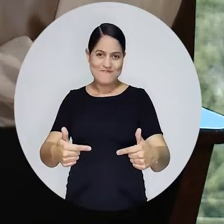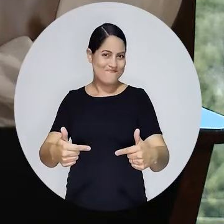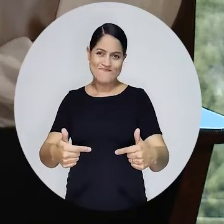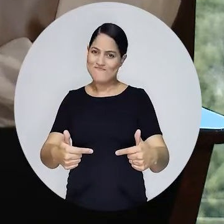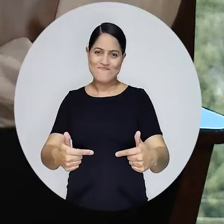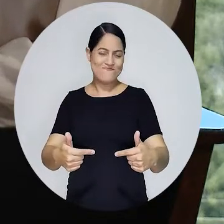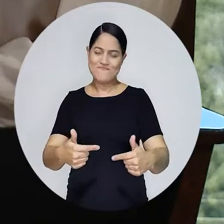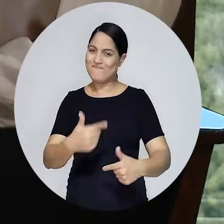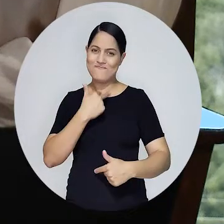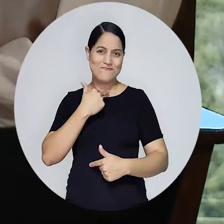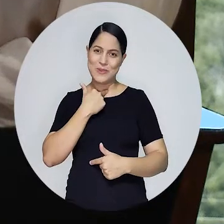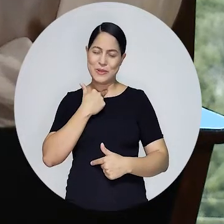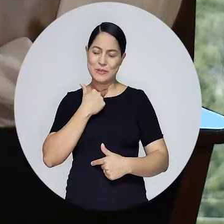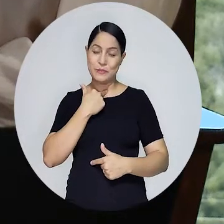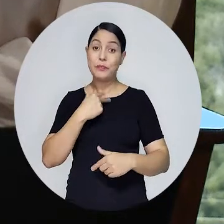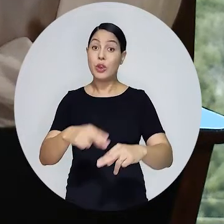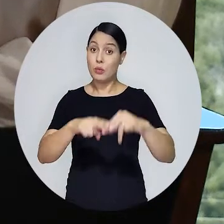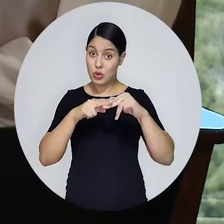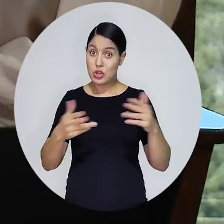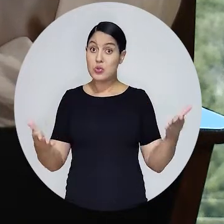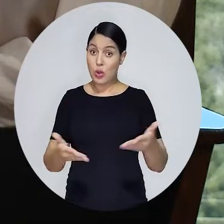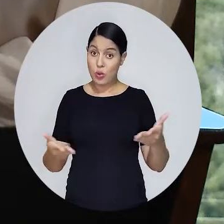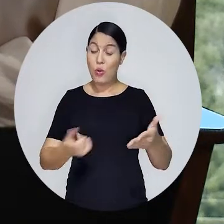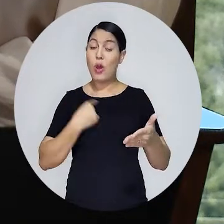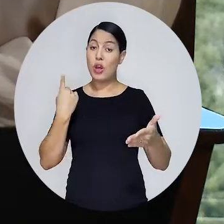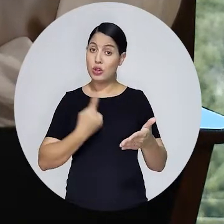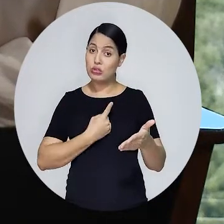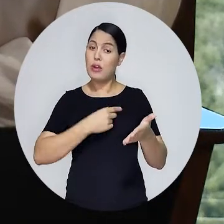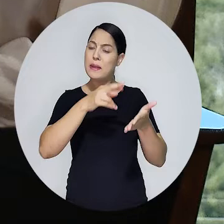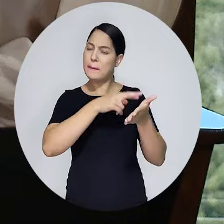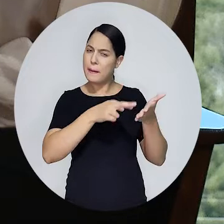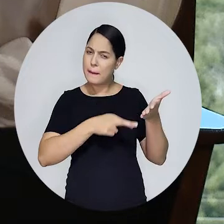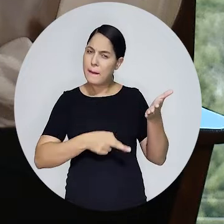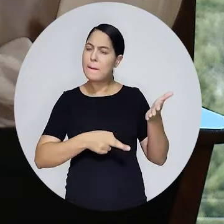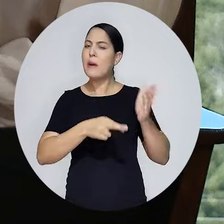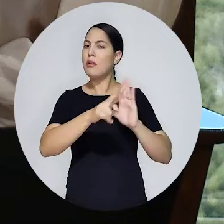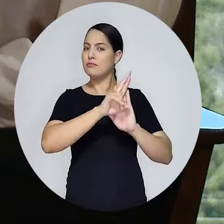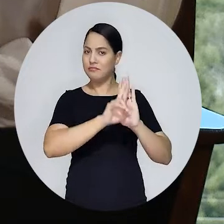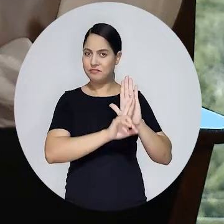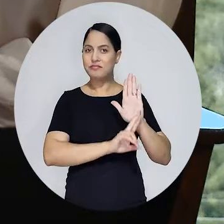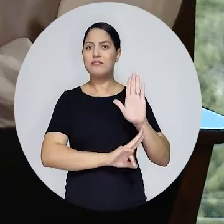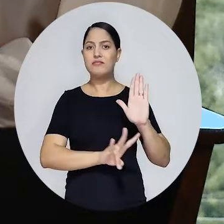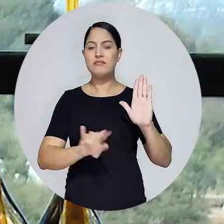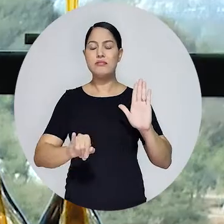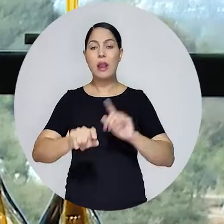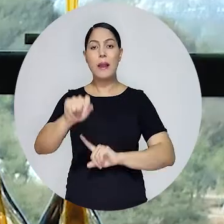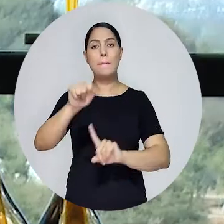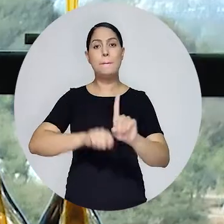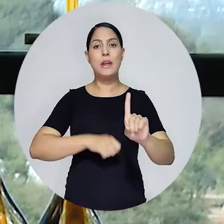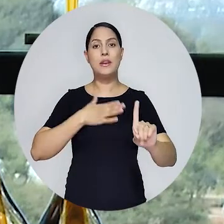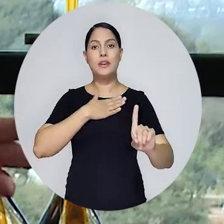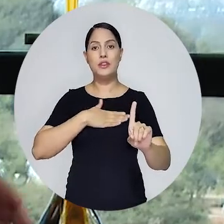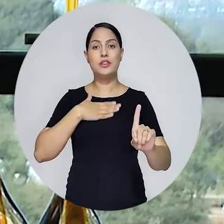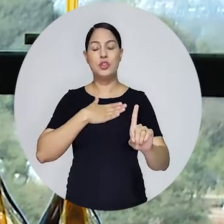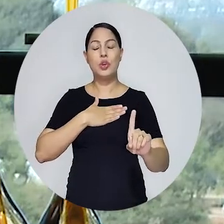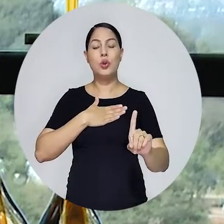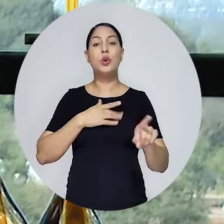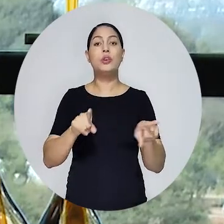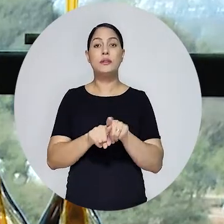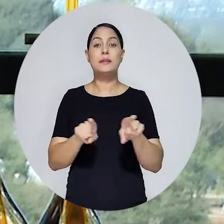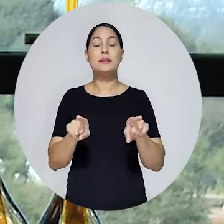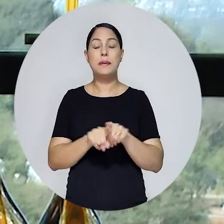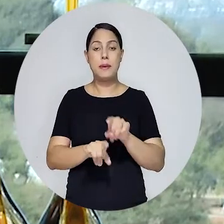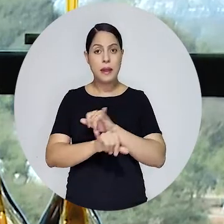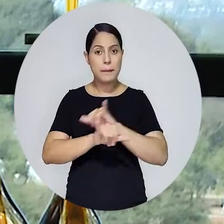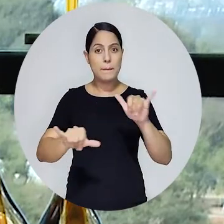advocacia. E isso nós vamos regulamentar agora e pretendemos no mês de agosto levar com muitas iniciativas que vai